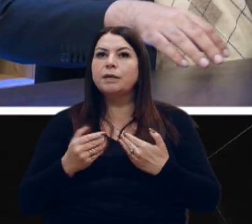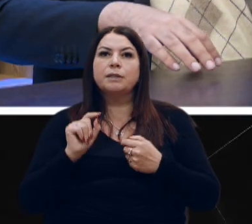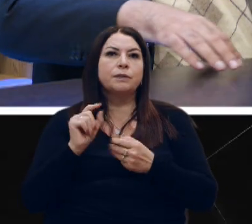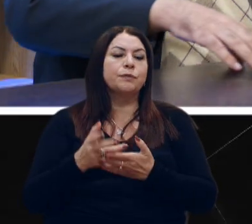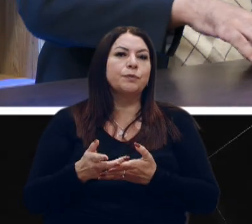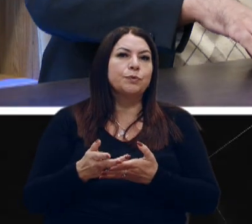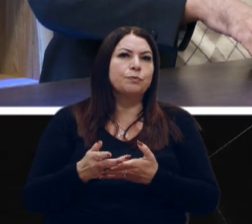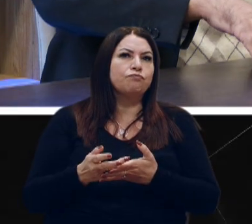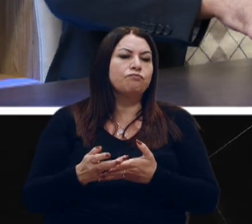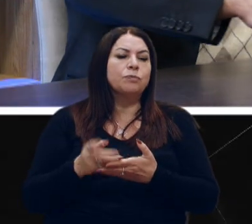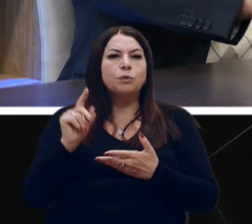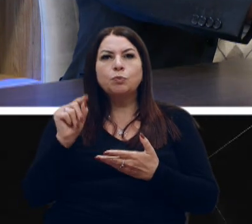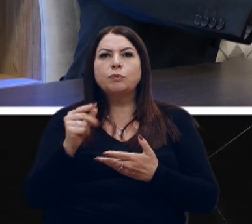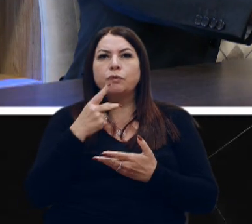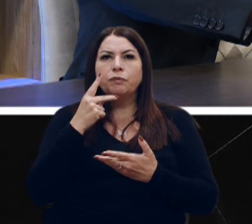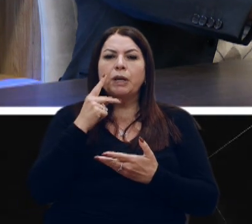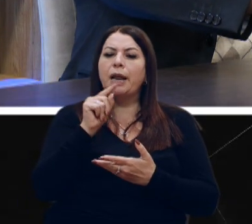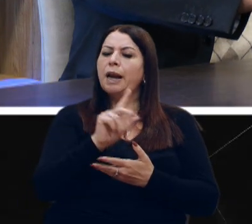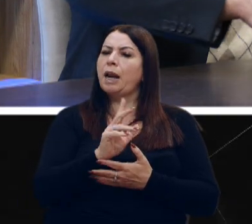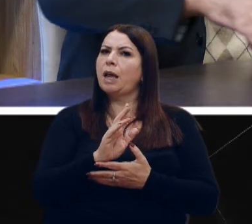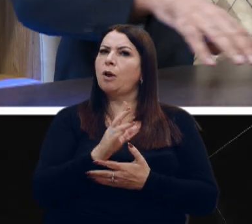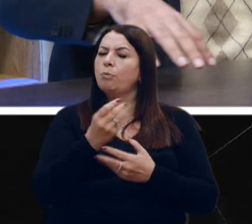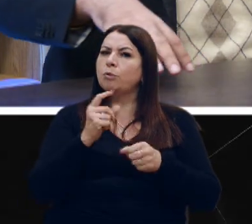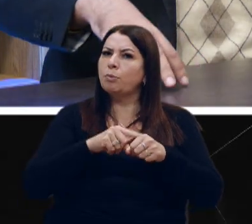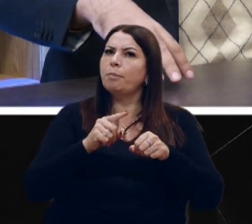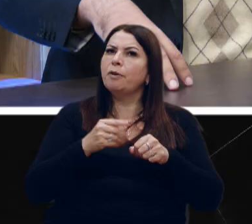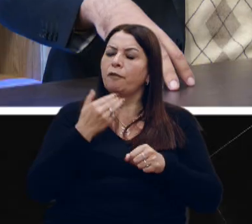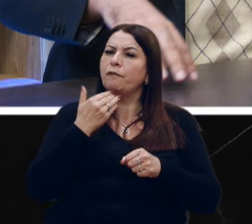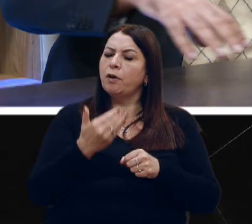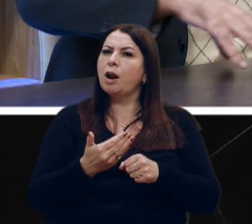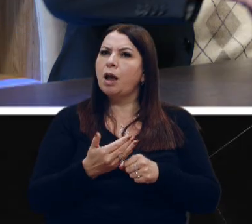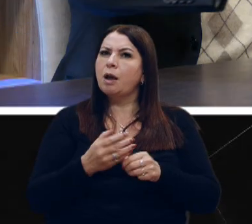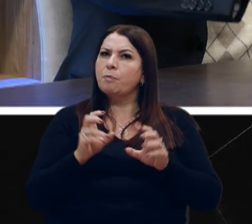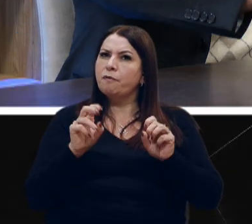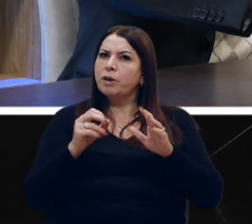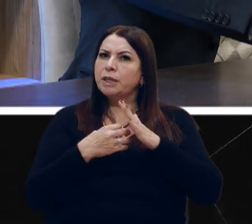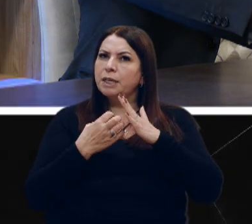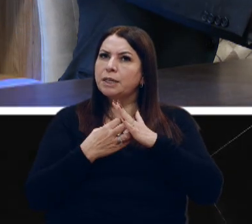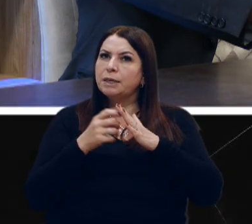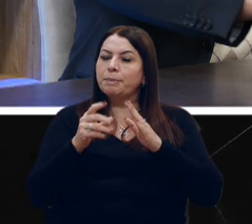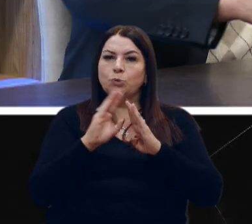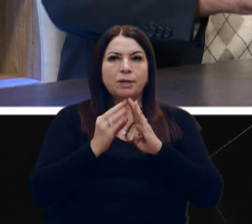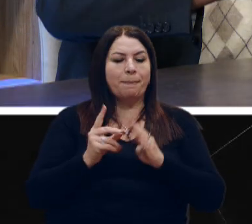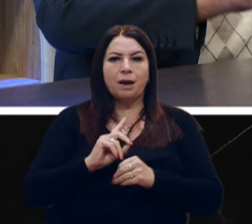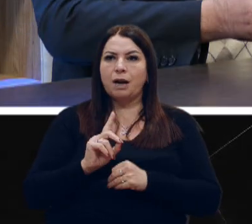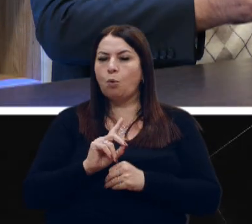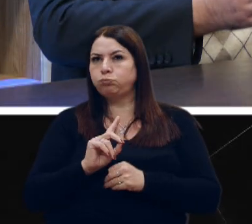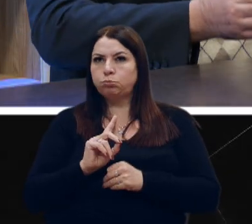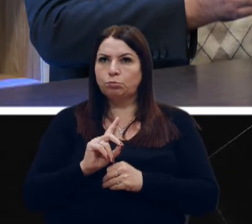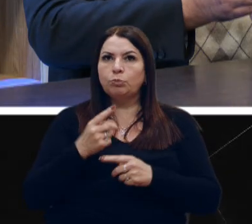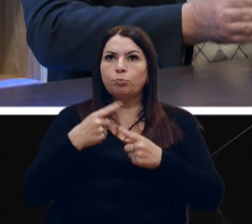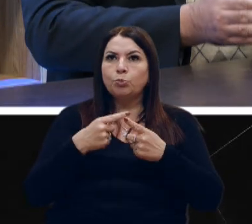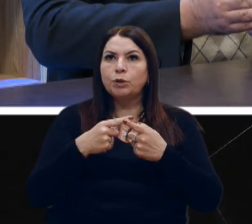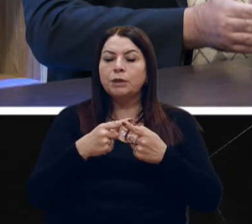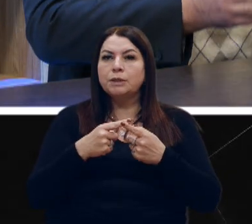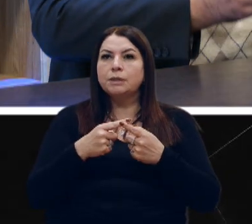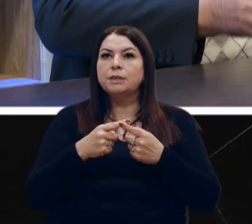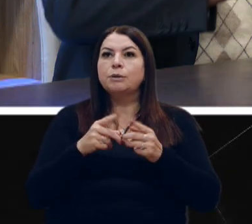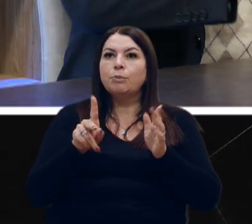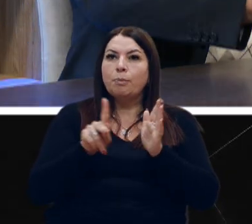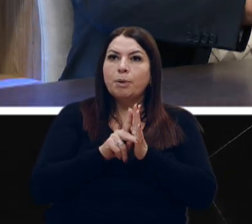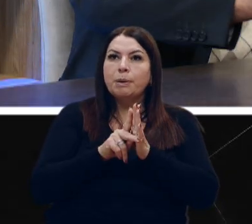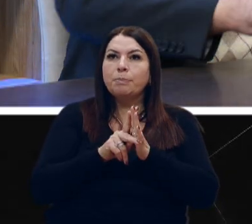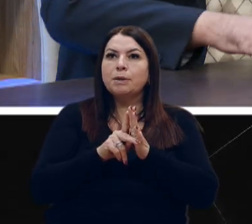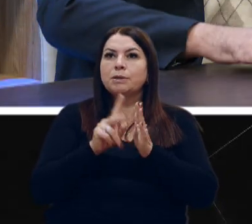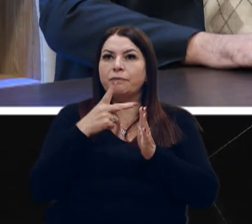vereador? E o senhor ali dizia, não, em muitos momentos eu sou favorável à privatização, mas no caso do SAMAI não sou, se eu me aproprio adequadamente das